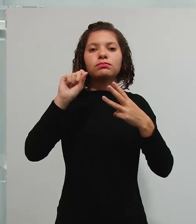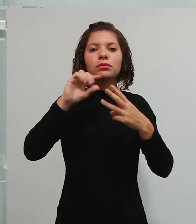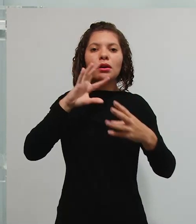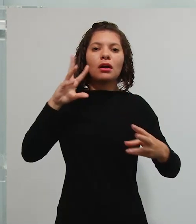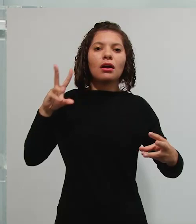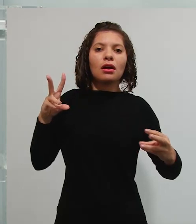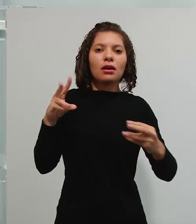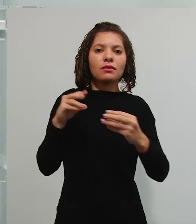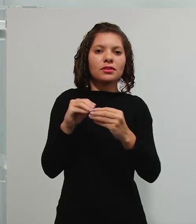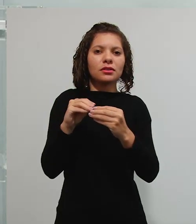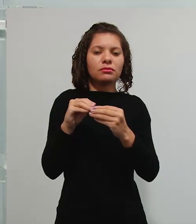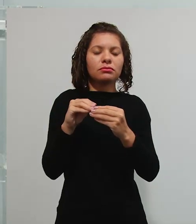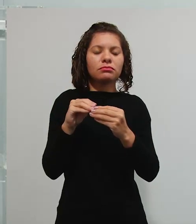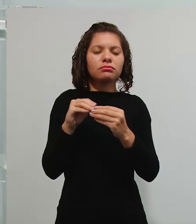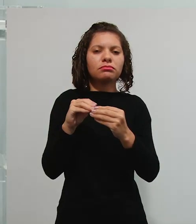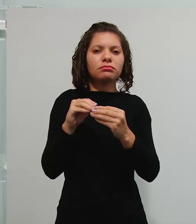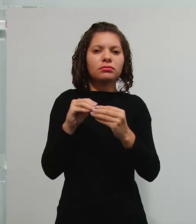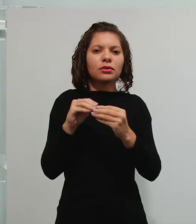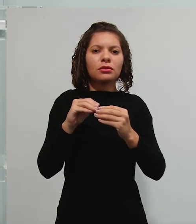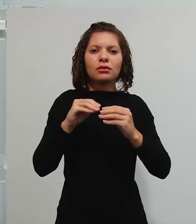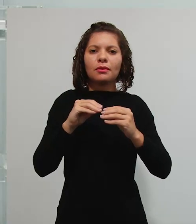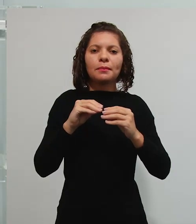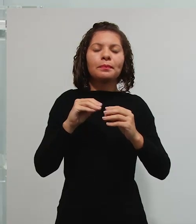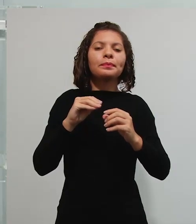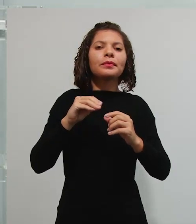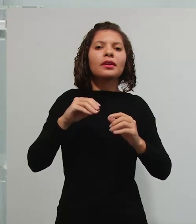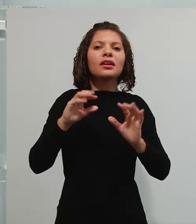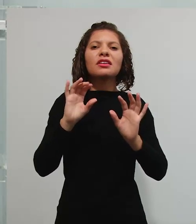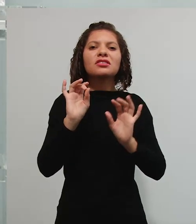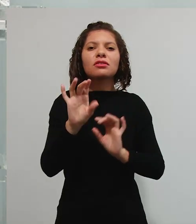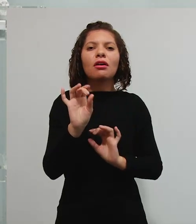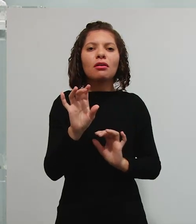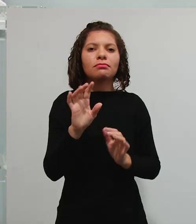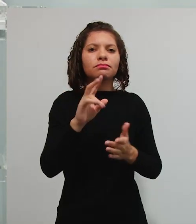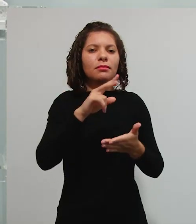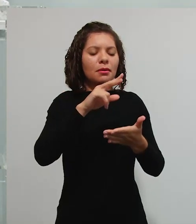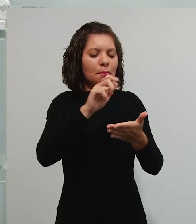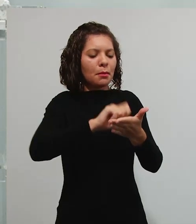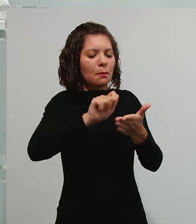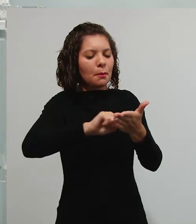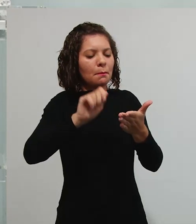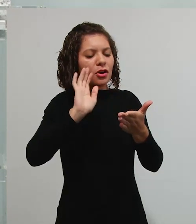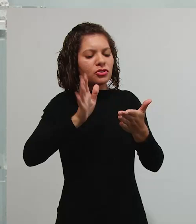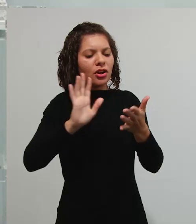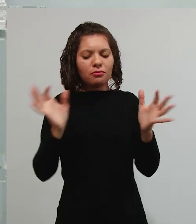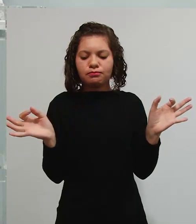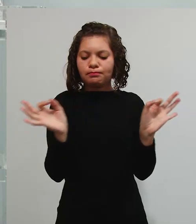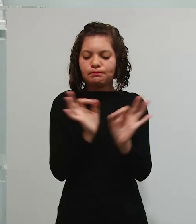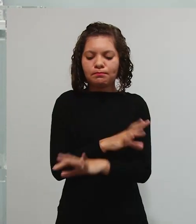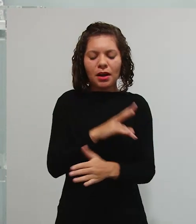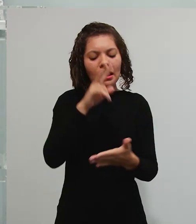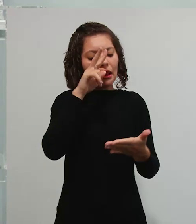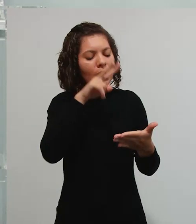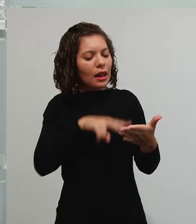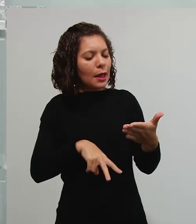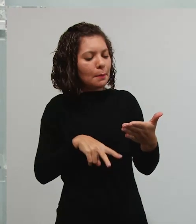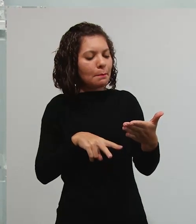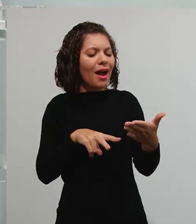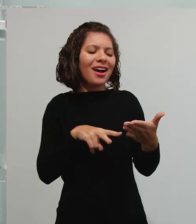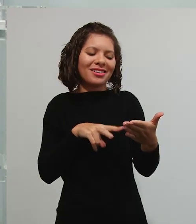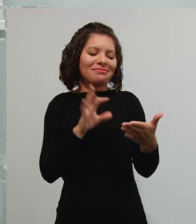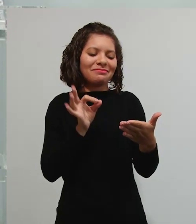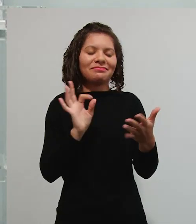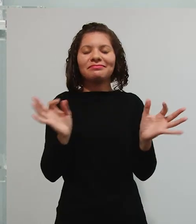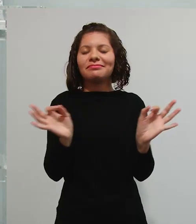que ele escreveu. E veja, a revisão não é só o final, terminei, agora vou ler aqui para ver se está tudo certinho. Não, a revisão é o tempo todo. Enquanto